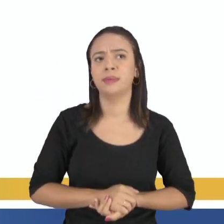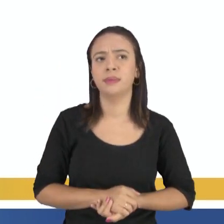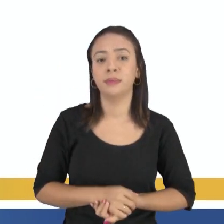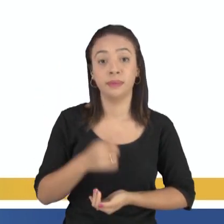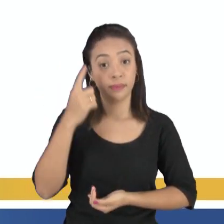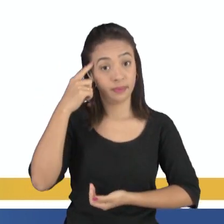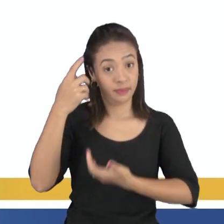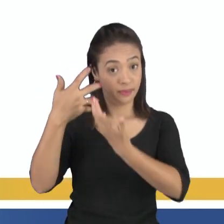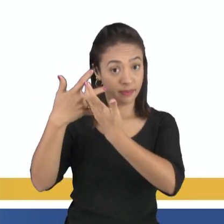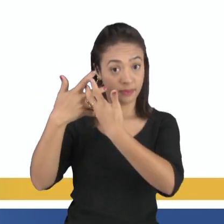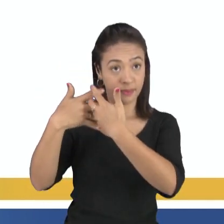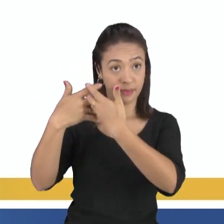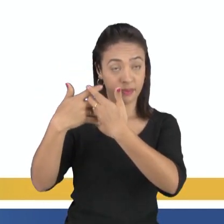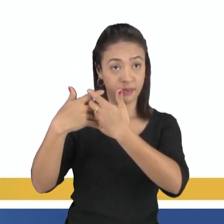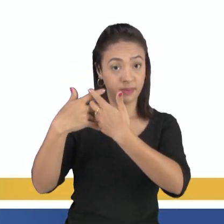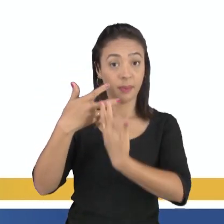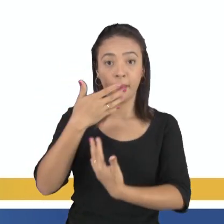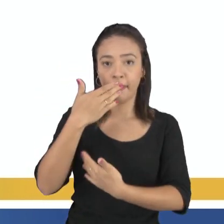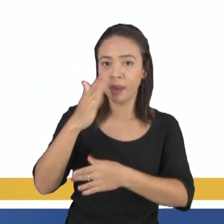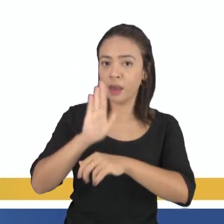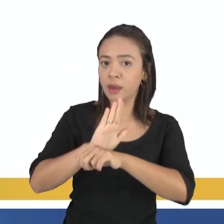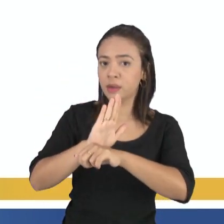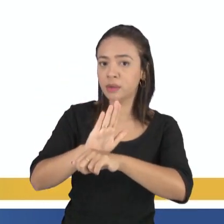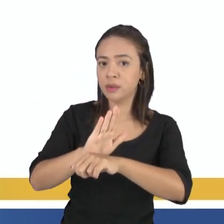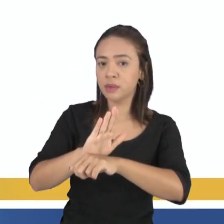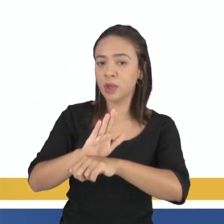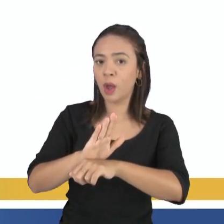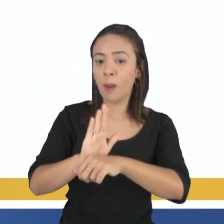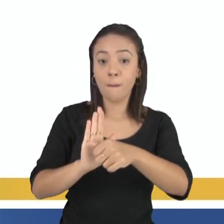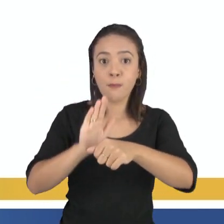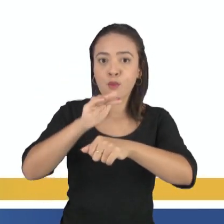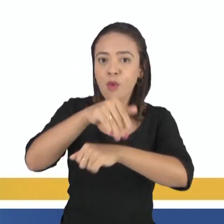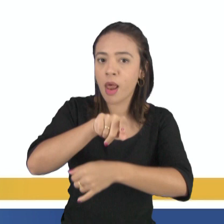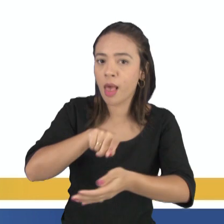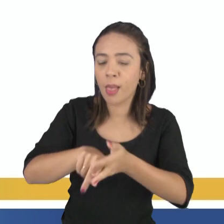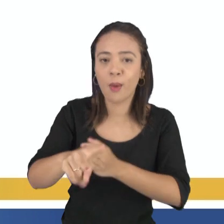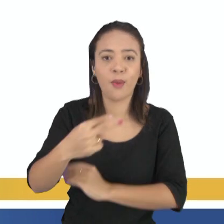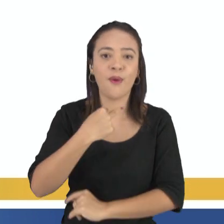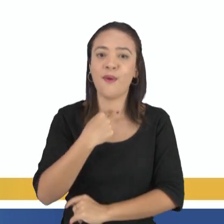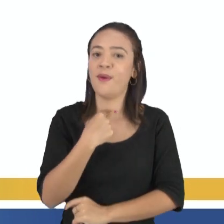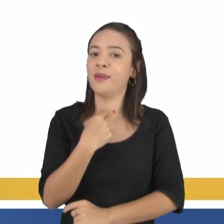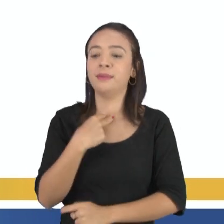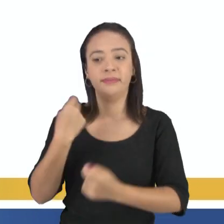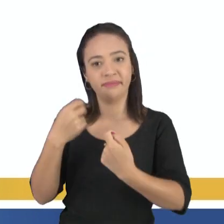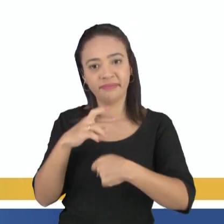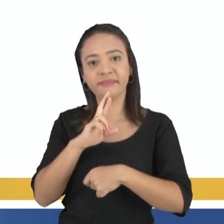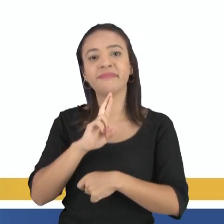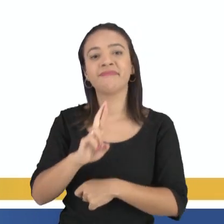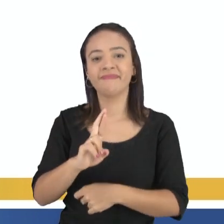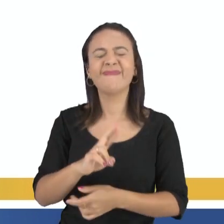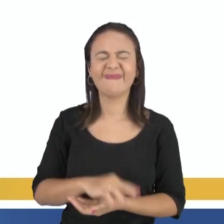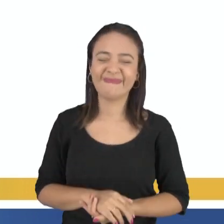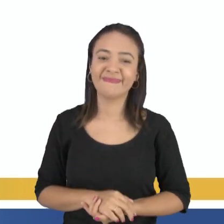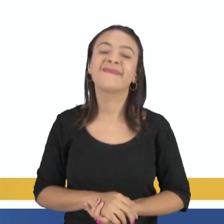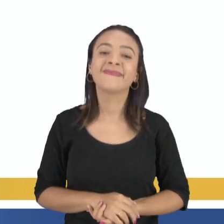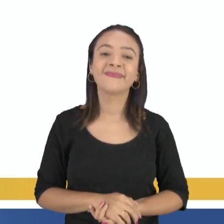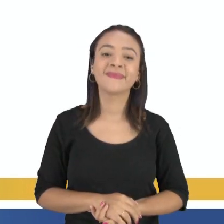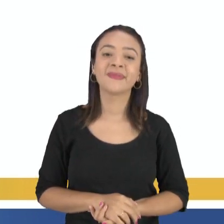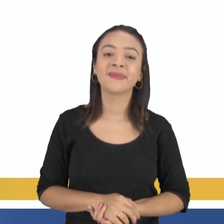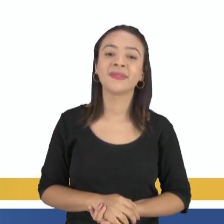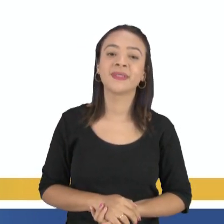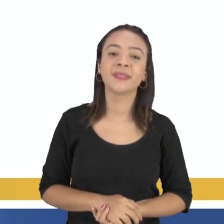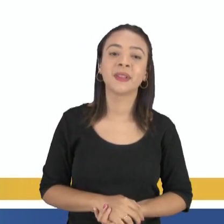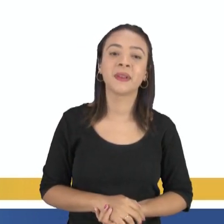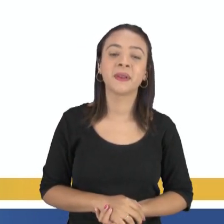Já pensaram aí? Já pediram ajuda? Não vale pular essa questão, hein? Nós não temos essa alternativa aqui de pular, essa ajuda